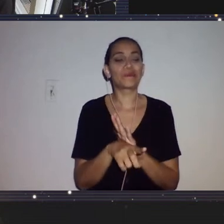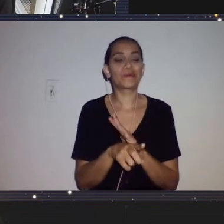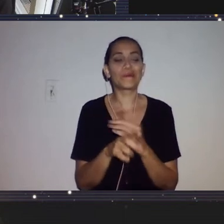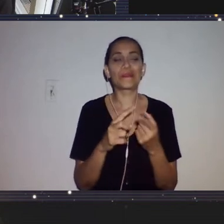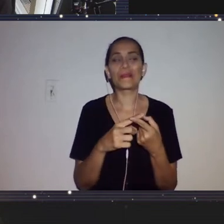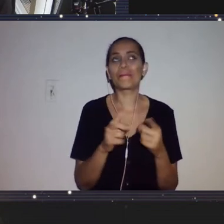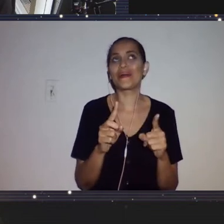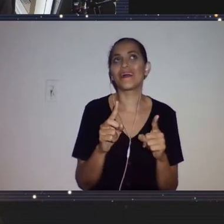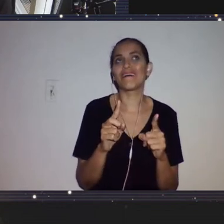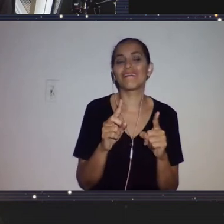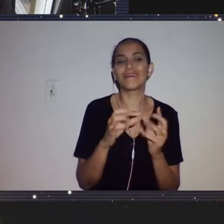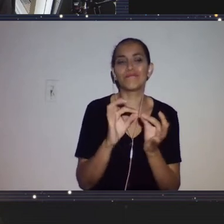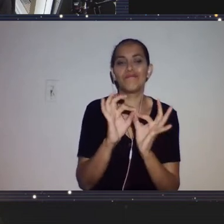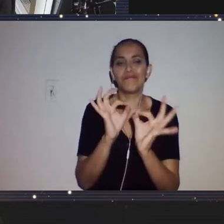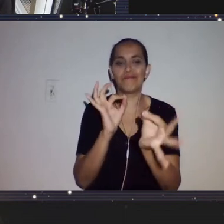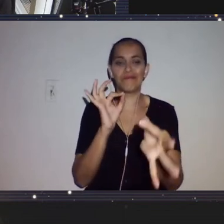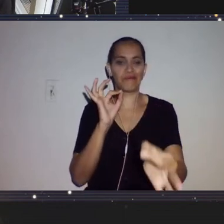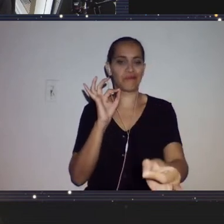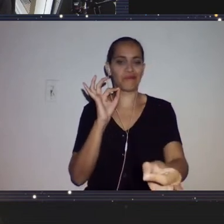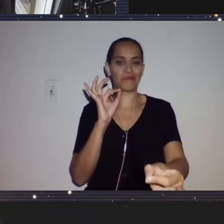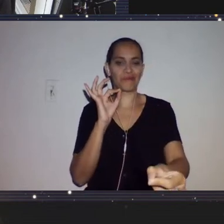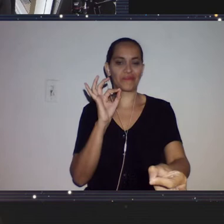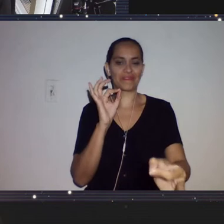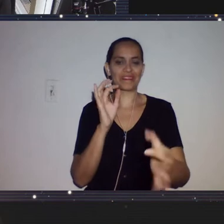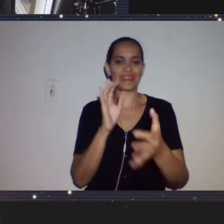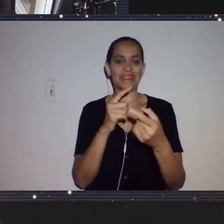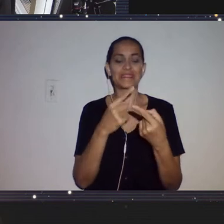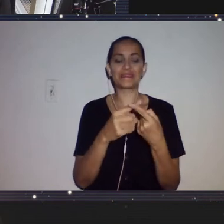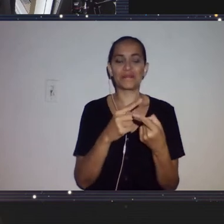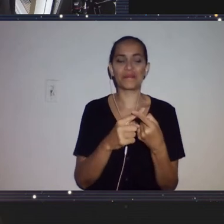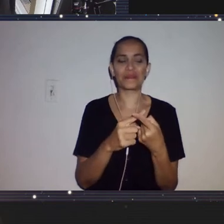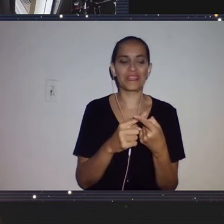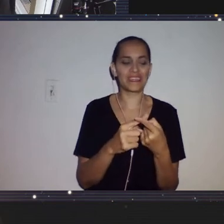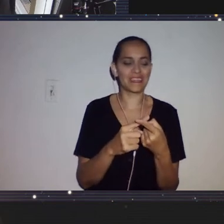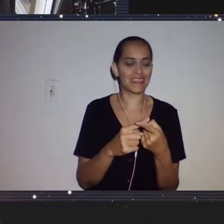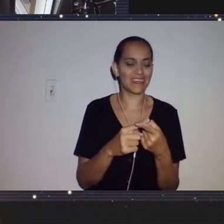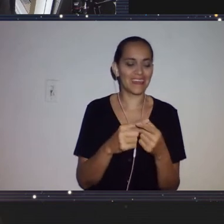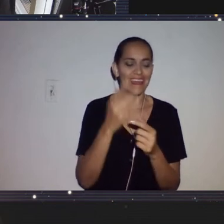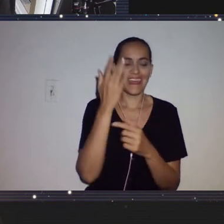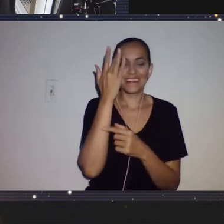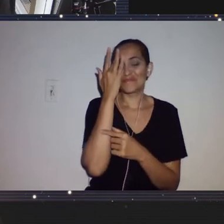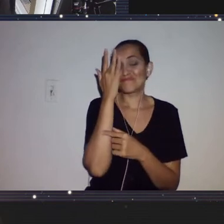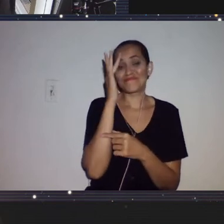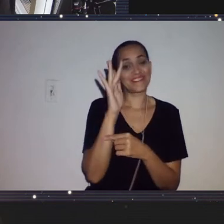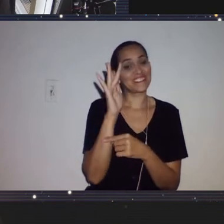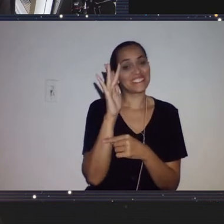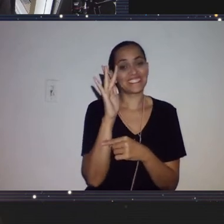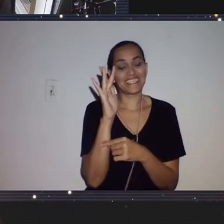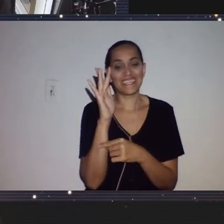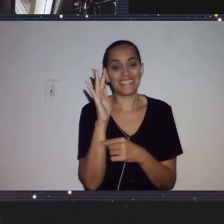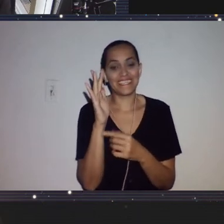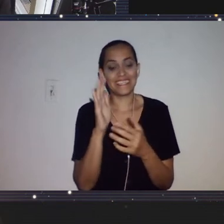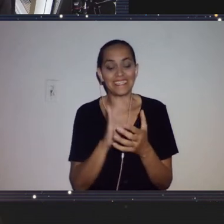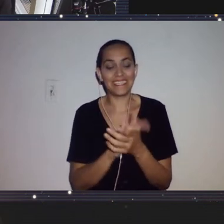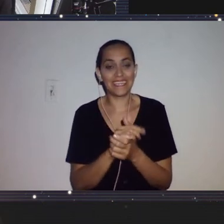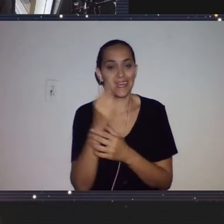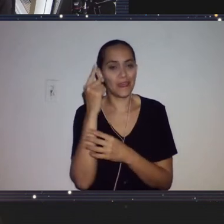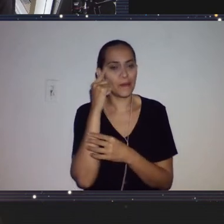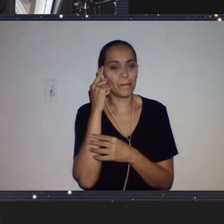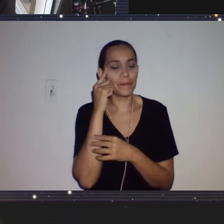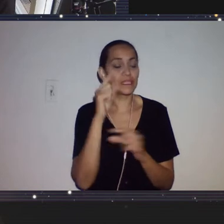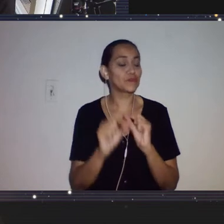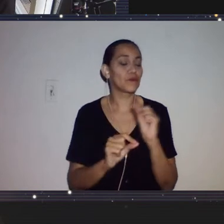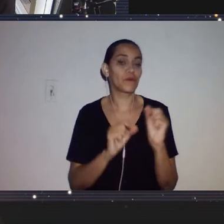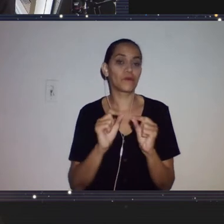consegue levar a gente. Mas eu vou dizer que eu não sei. Eu acho que uma coisa que eu gostaria